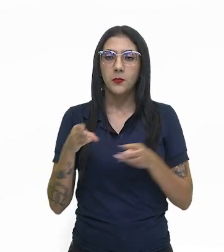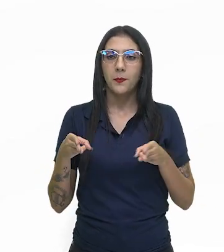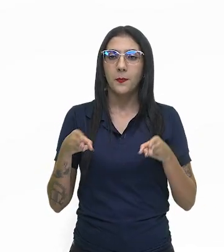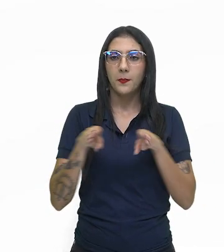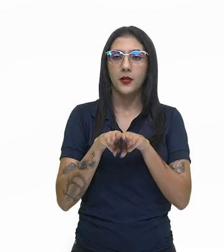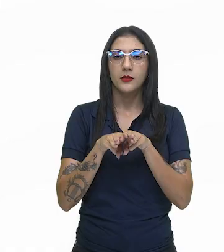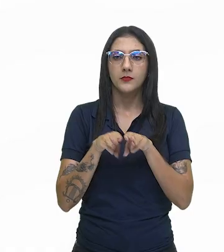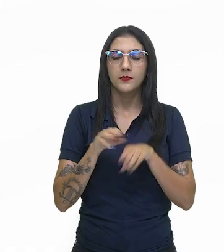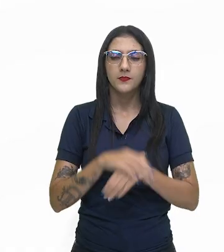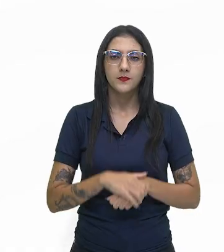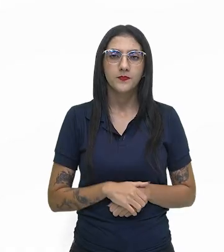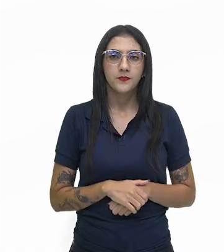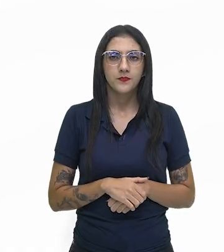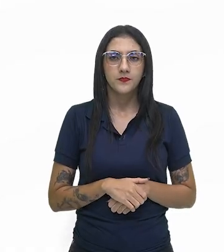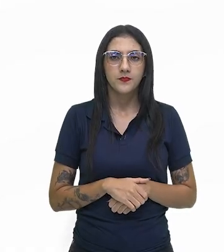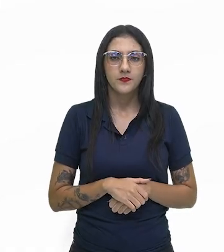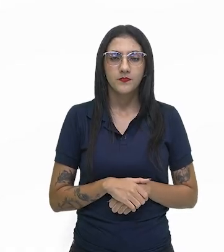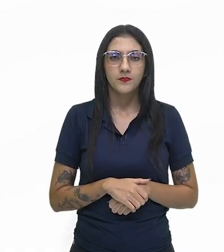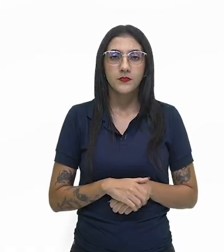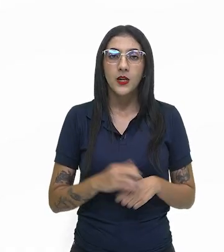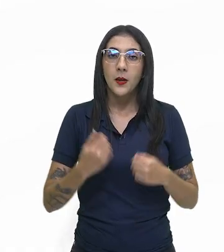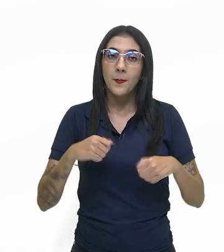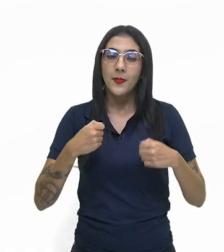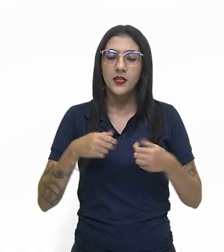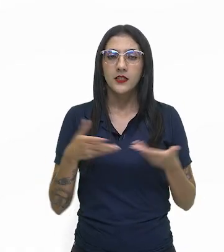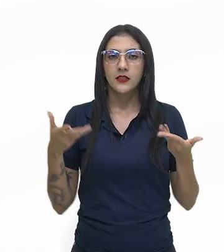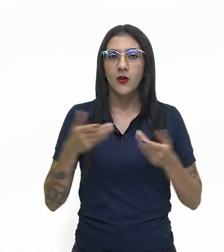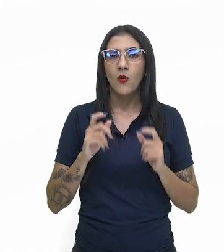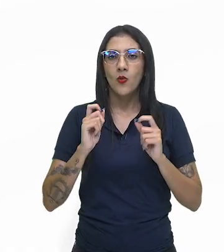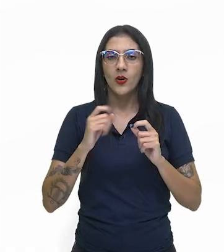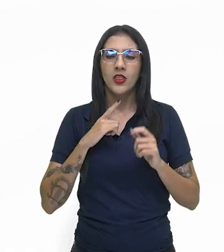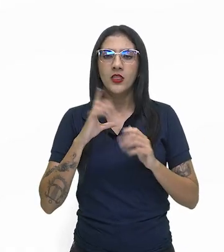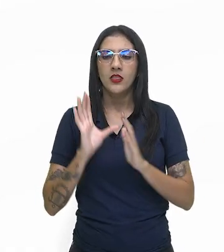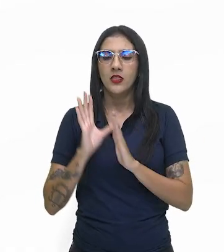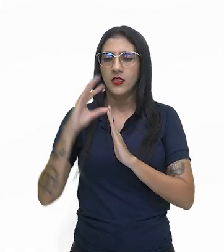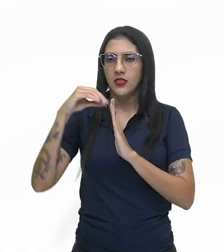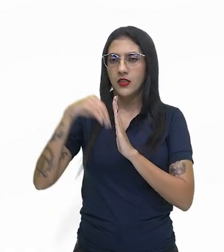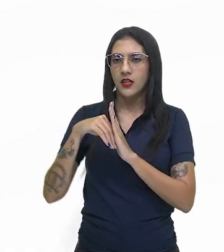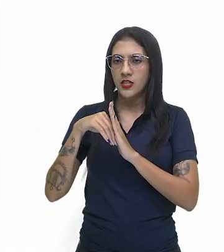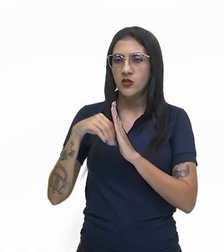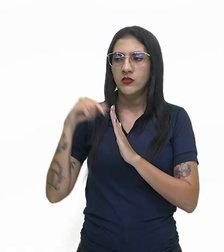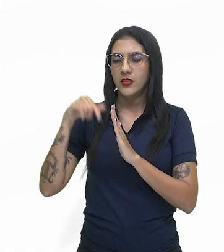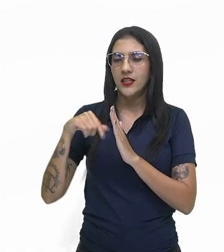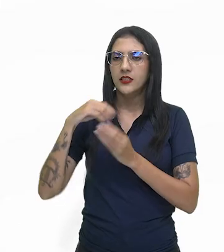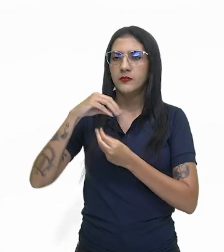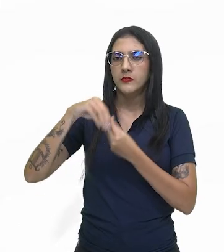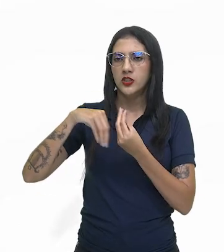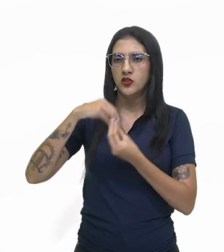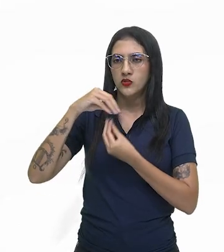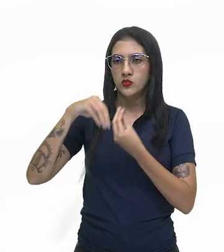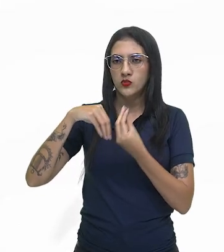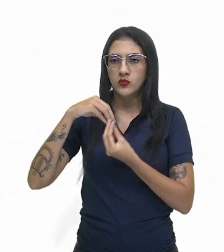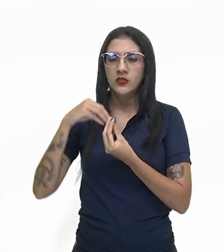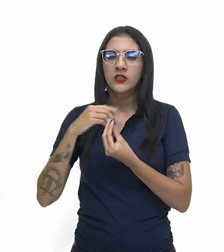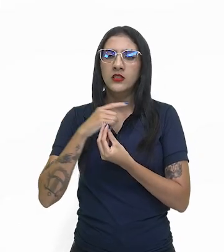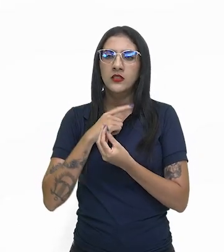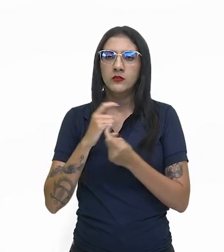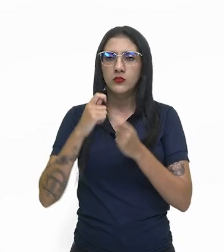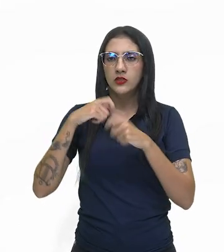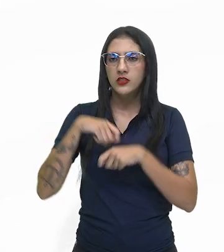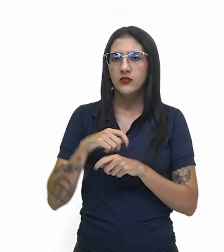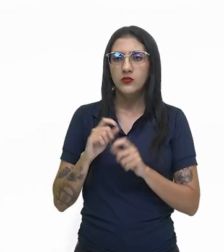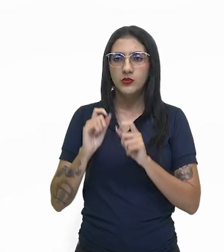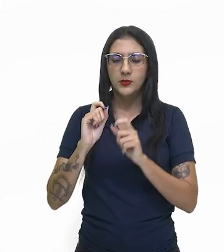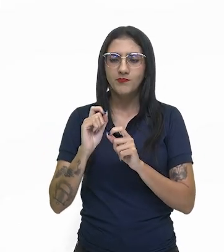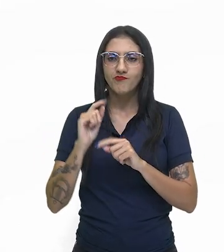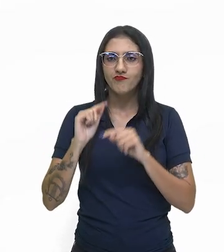para acontecer, é necessário que dentro da mistura heterogênea, você tenha um